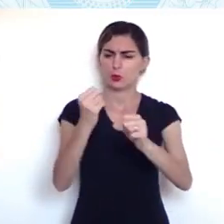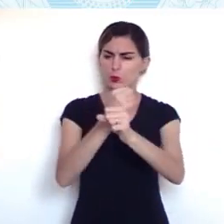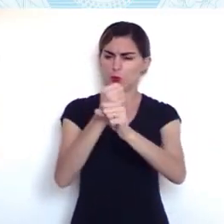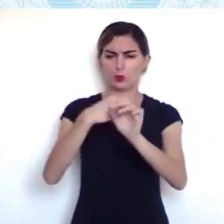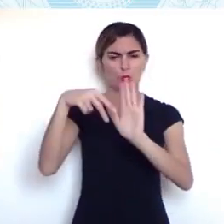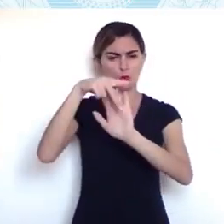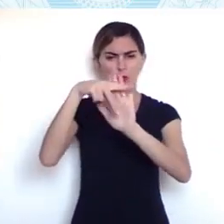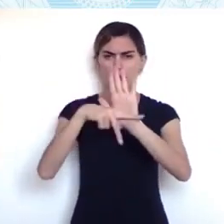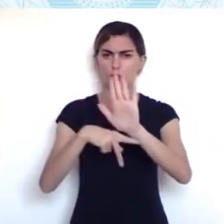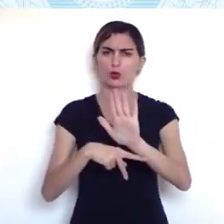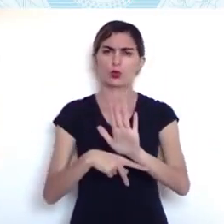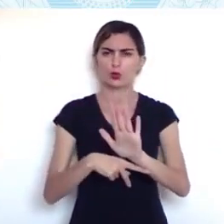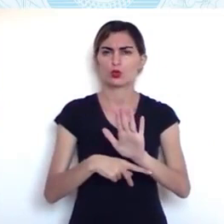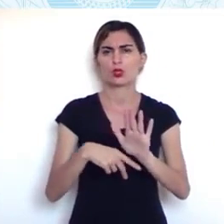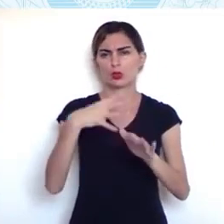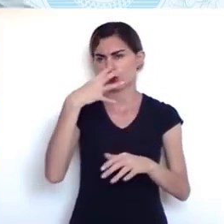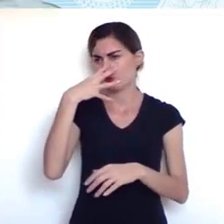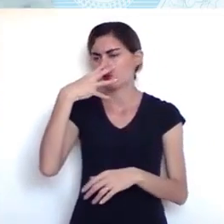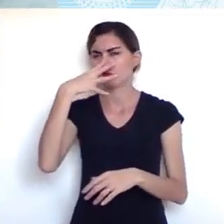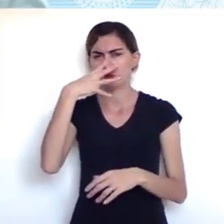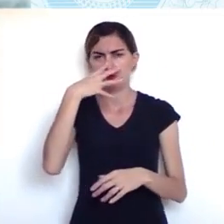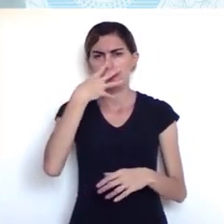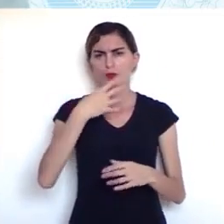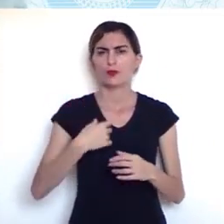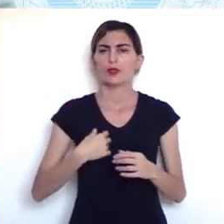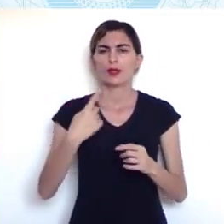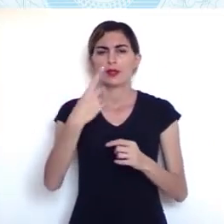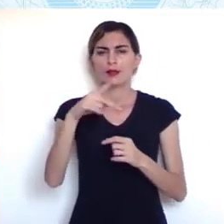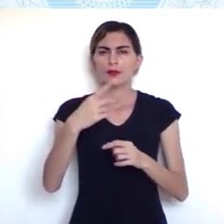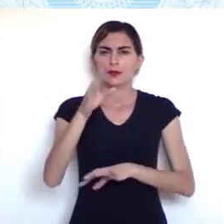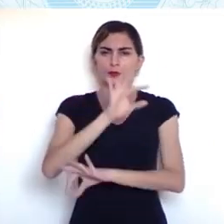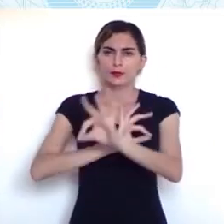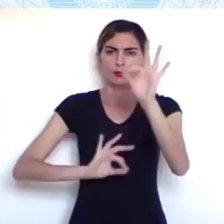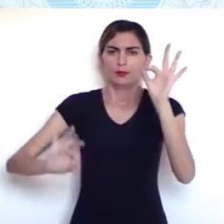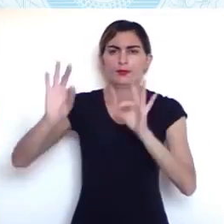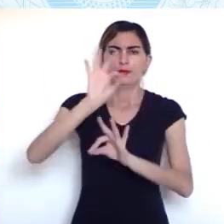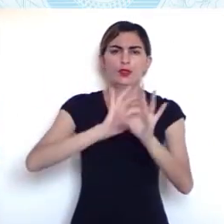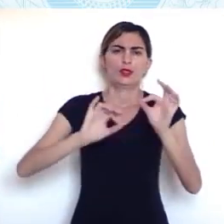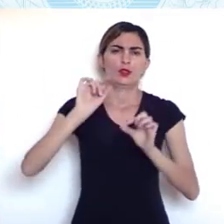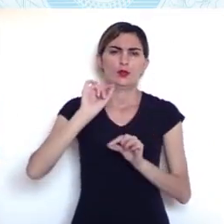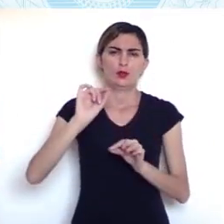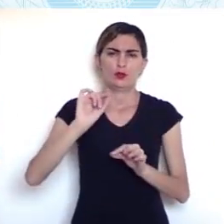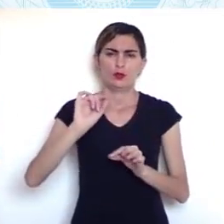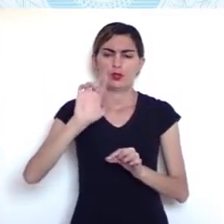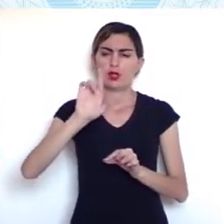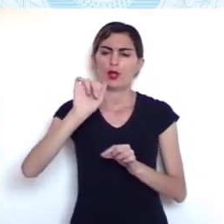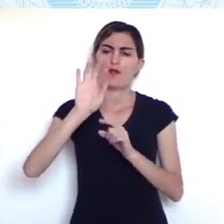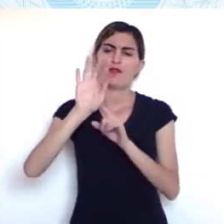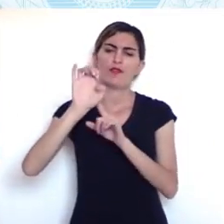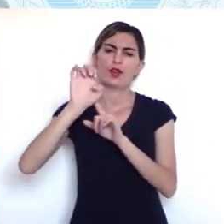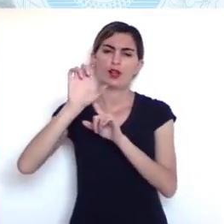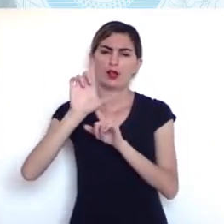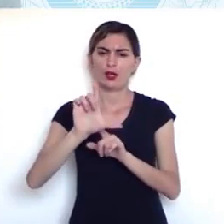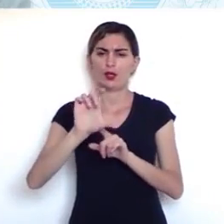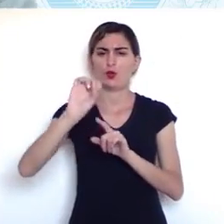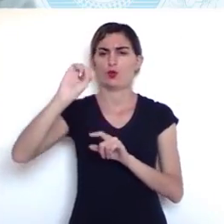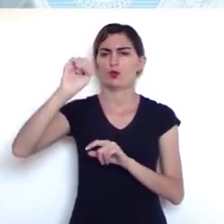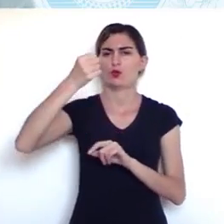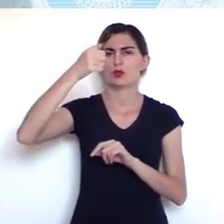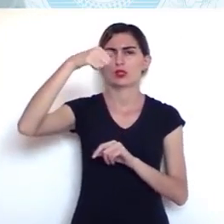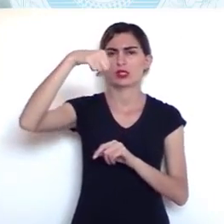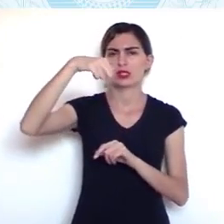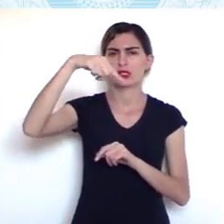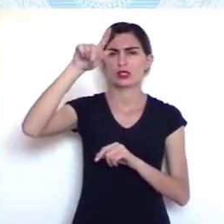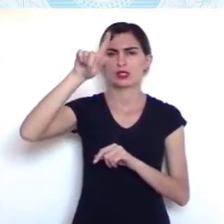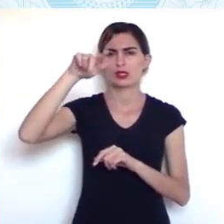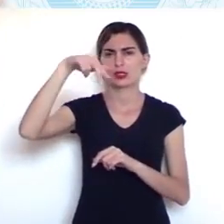Bramante, né? E a decoração foi de quem? De Rafael Sanzio e Michelangelo,